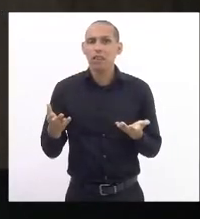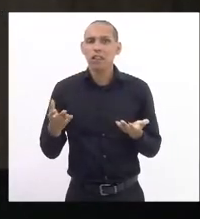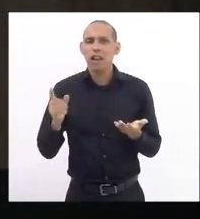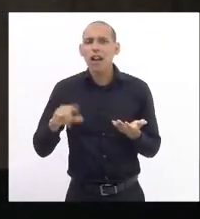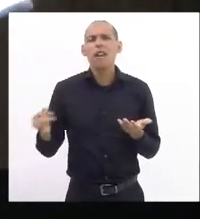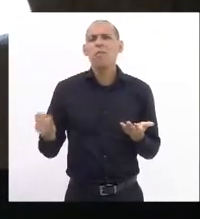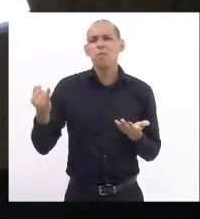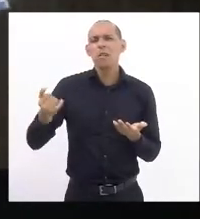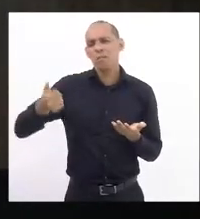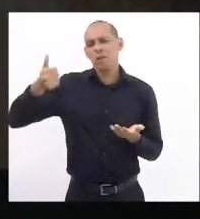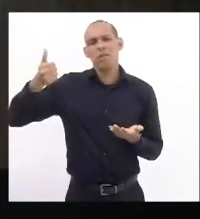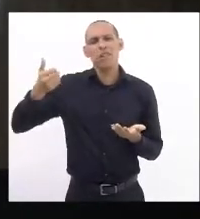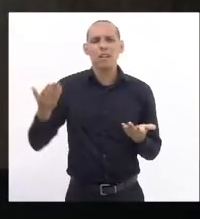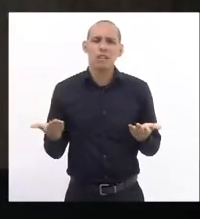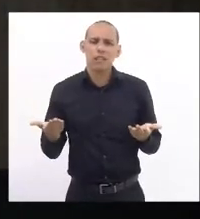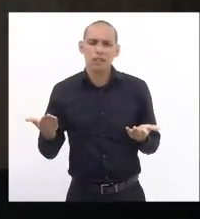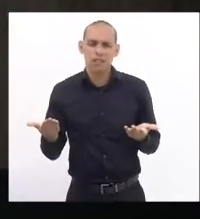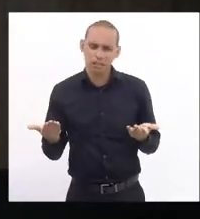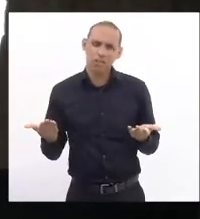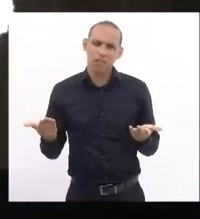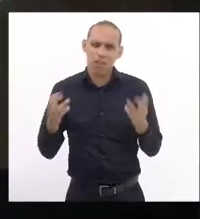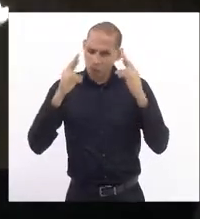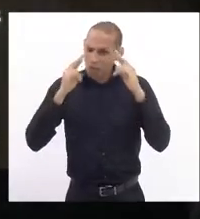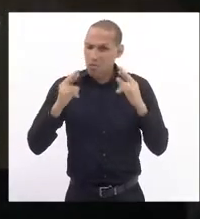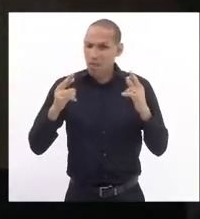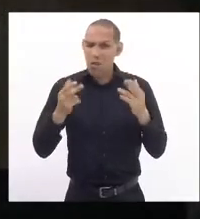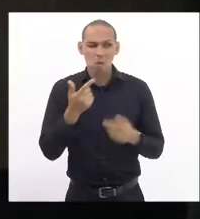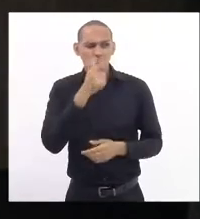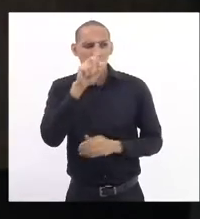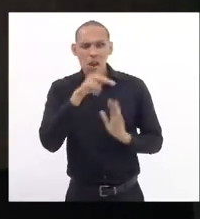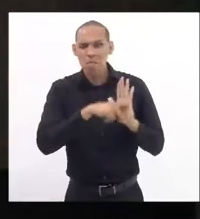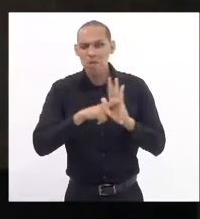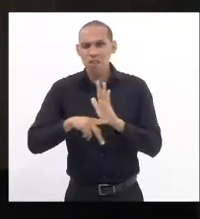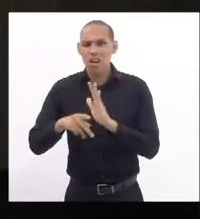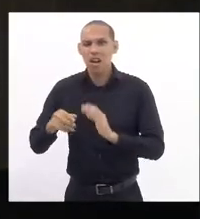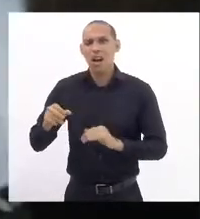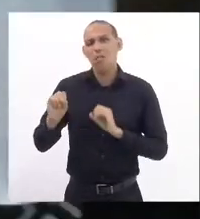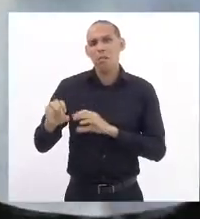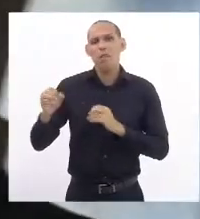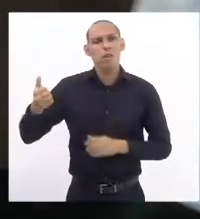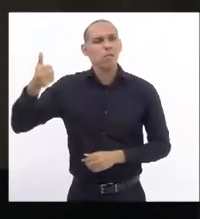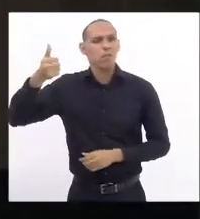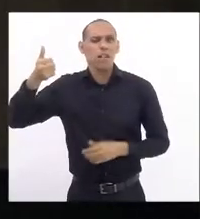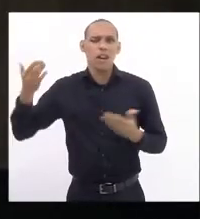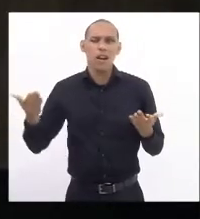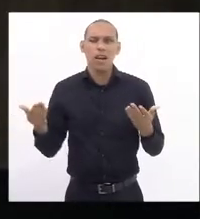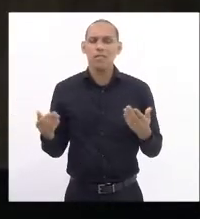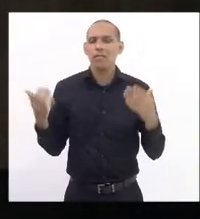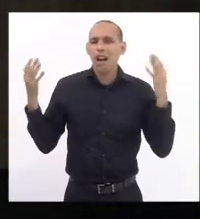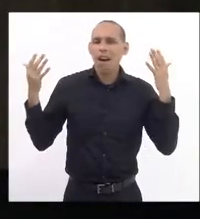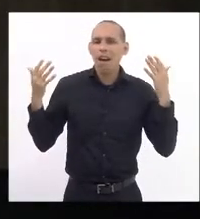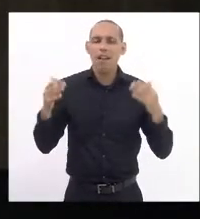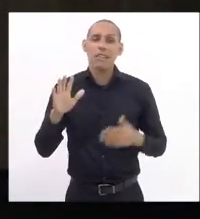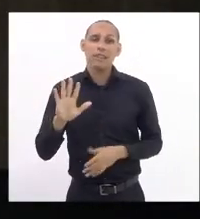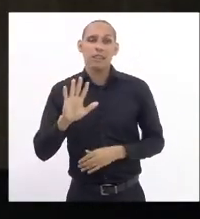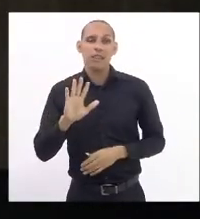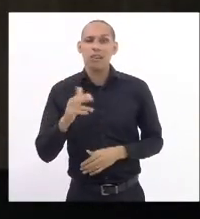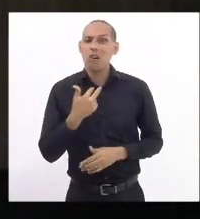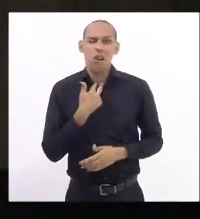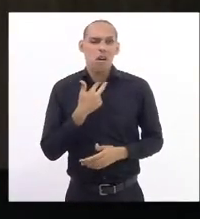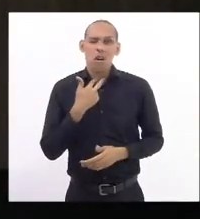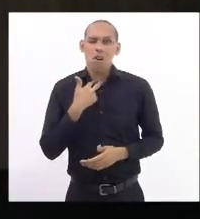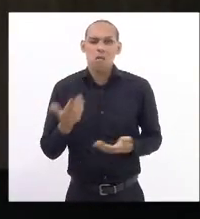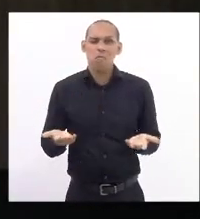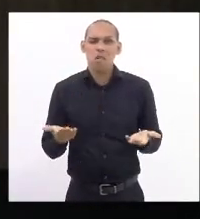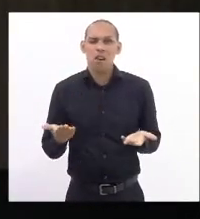mais importante a educação, com todo respeito, do que outros projetos que se discutem aqui na casa. Então, acho que não poderia ter esse